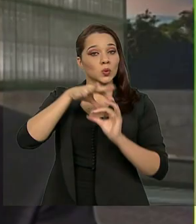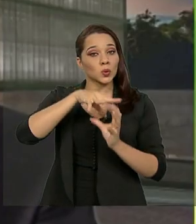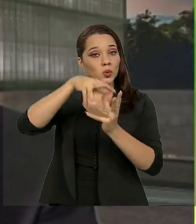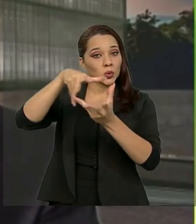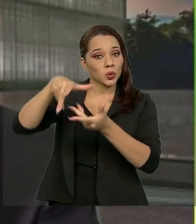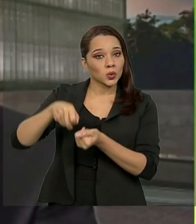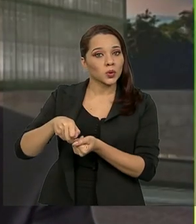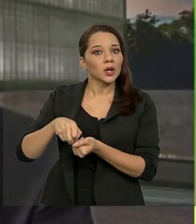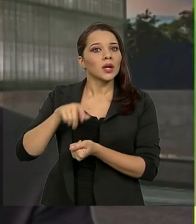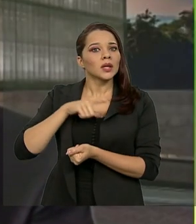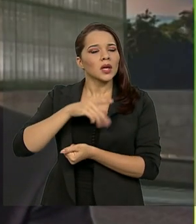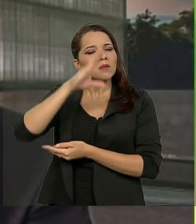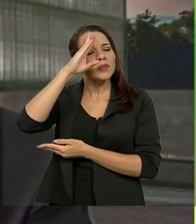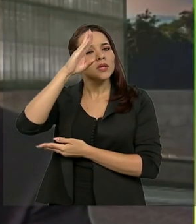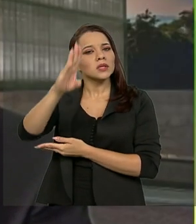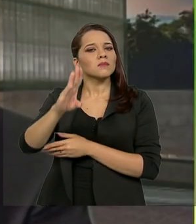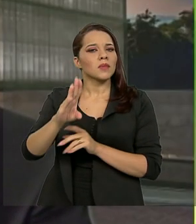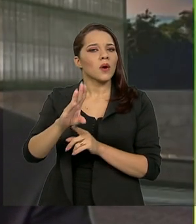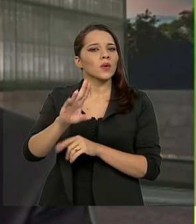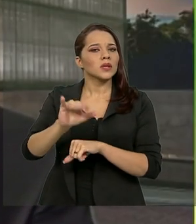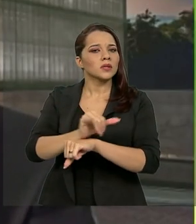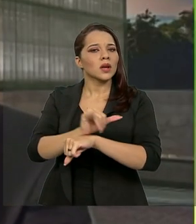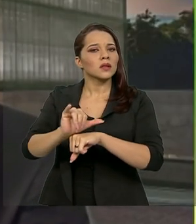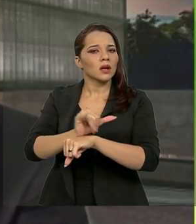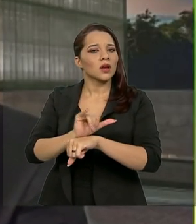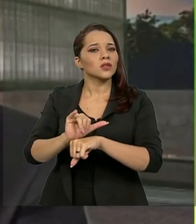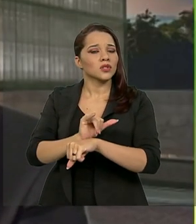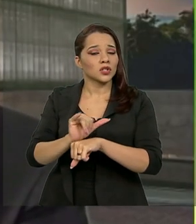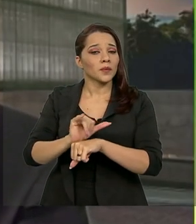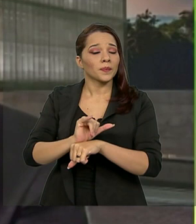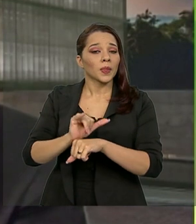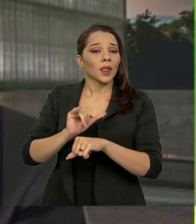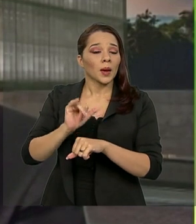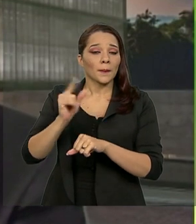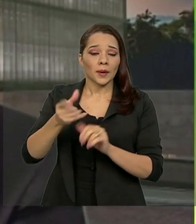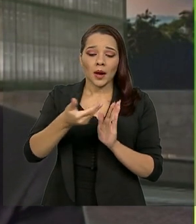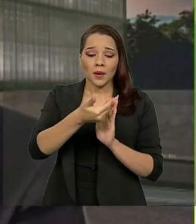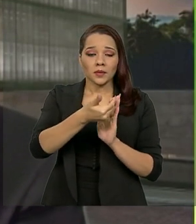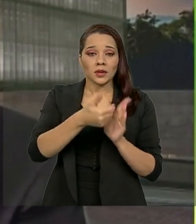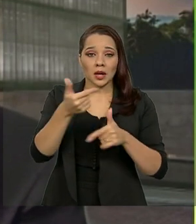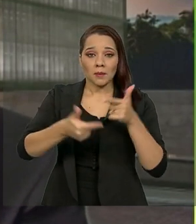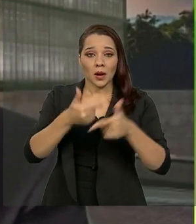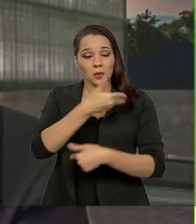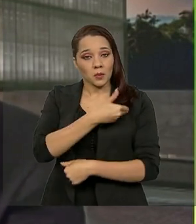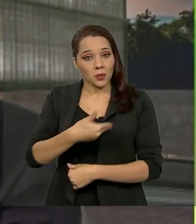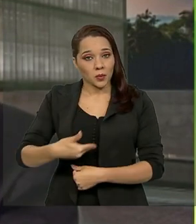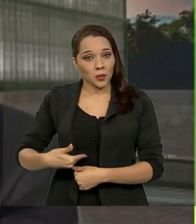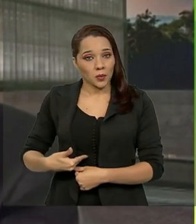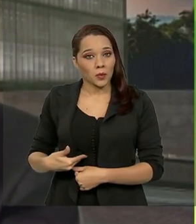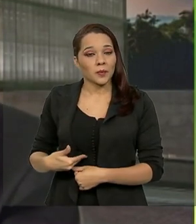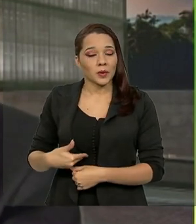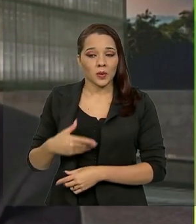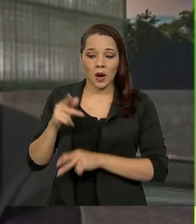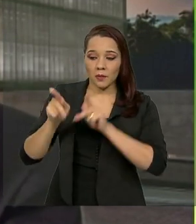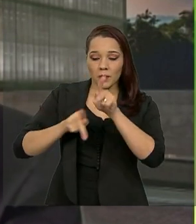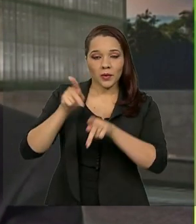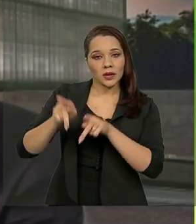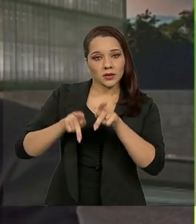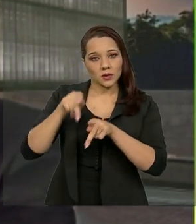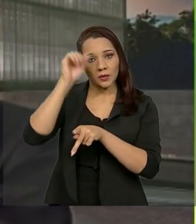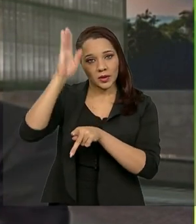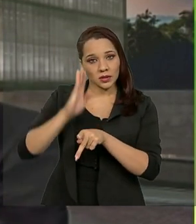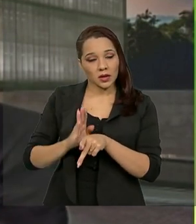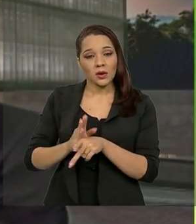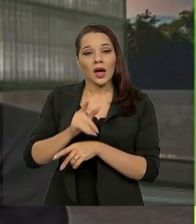eles têm como a principal ferramenta para a prestação dos serviços públicos à população brasileira,